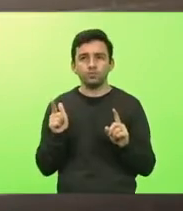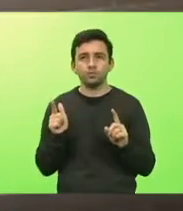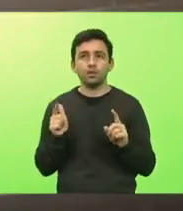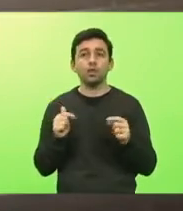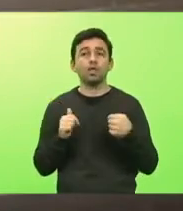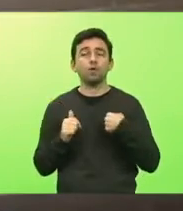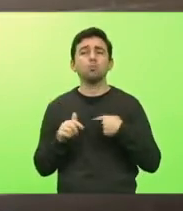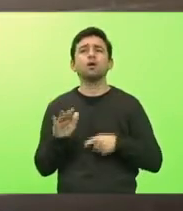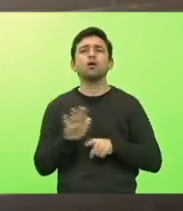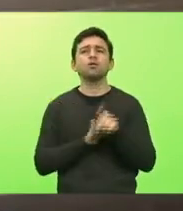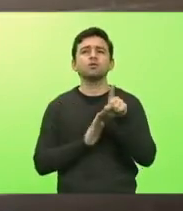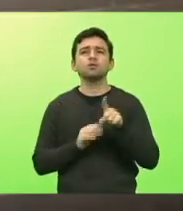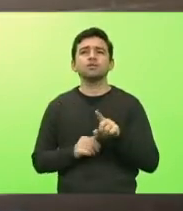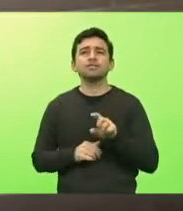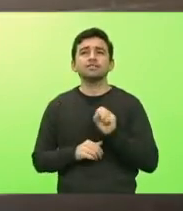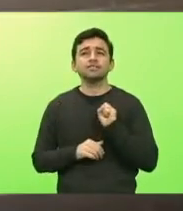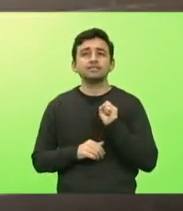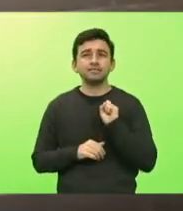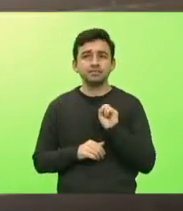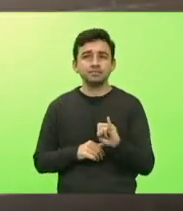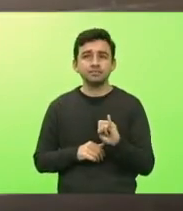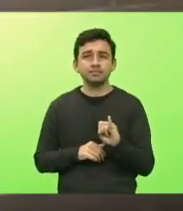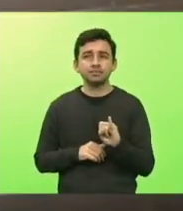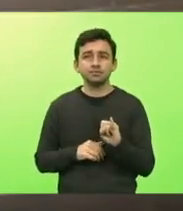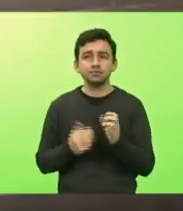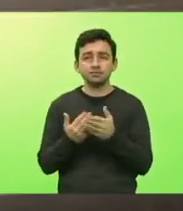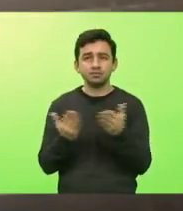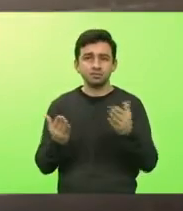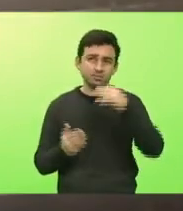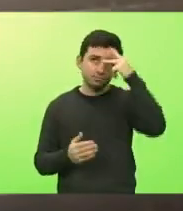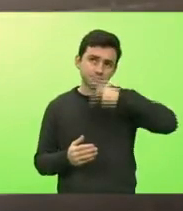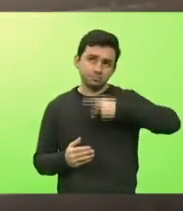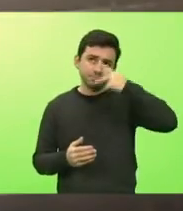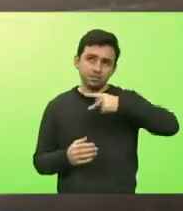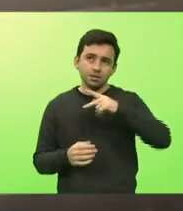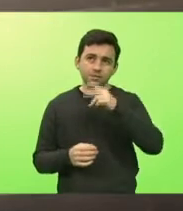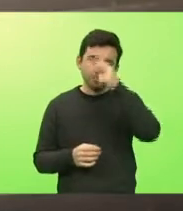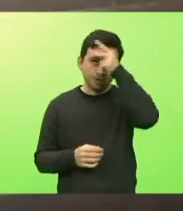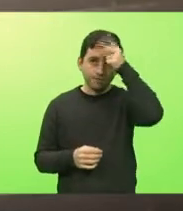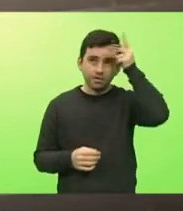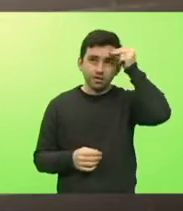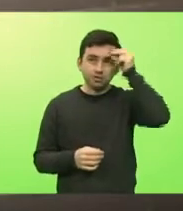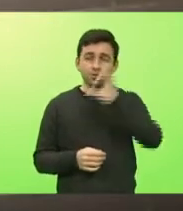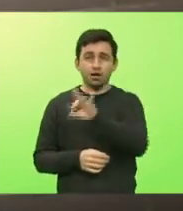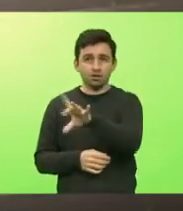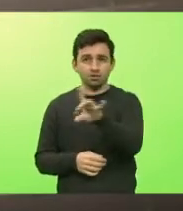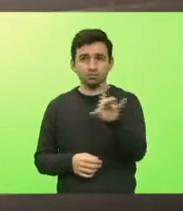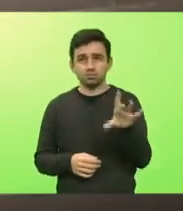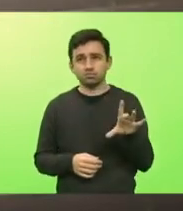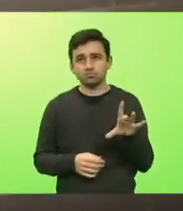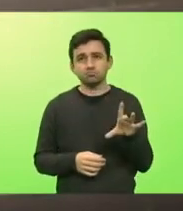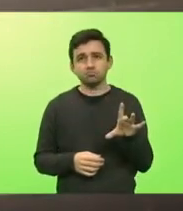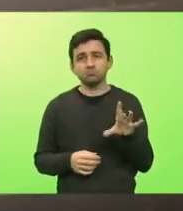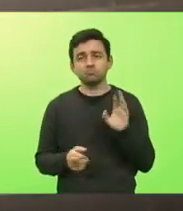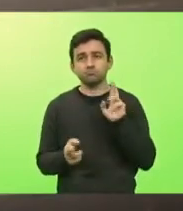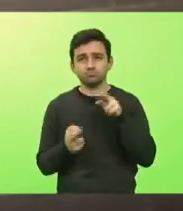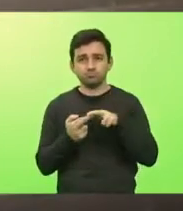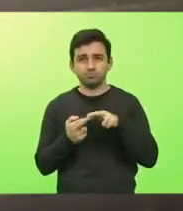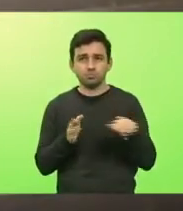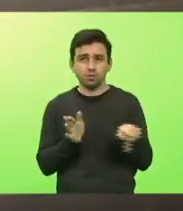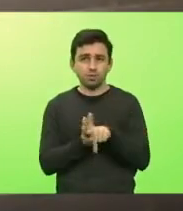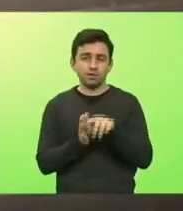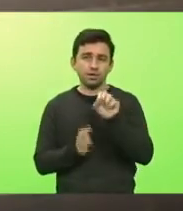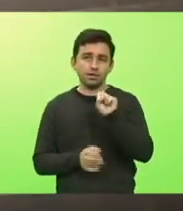bom, mas se cabe, então, a autonomia de cada prefeito, até porque foi referendado pelo